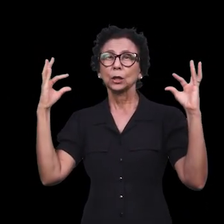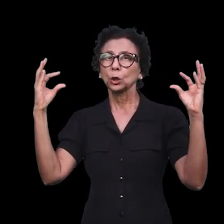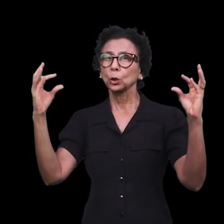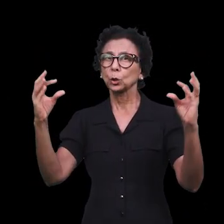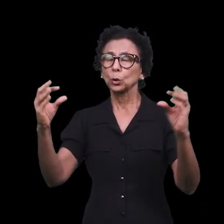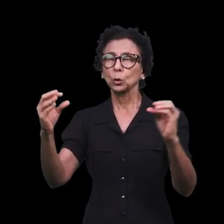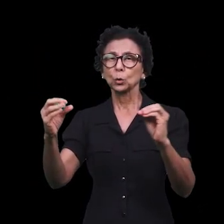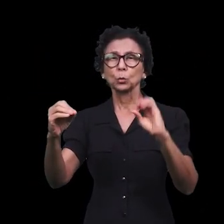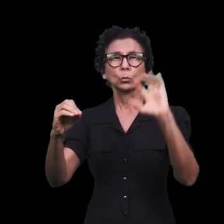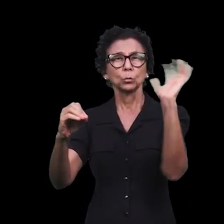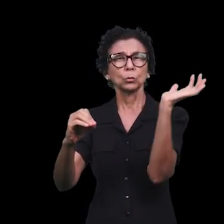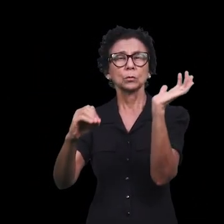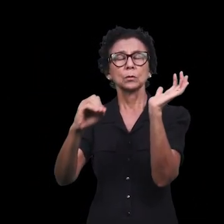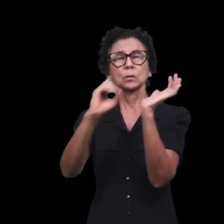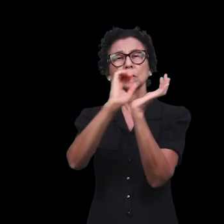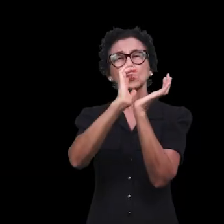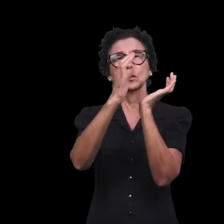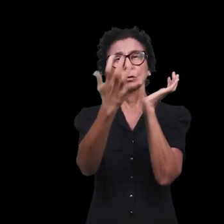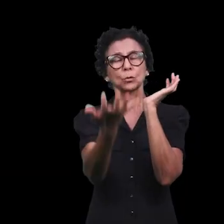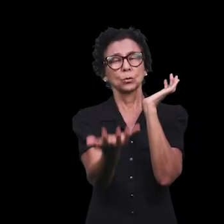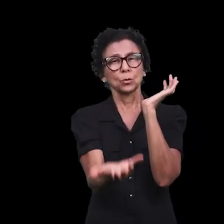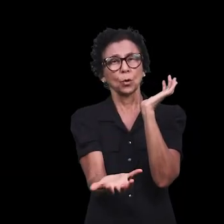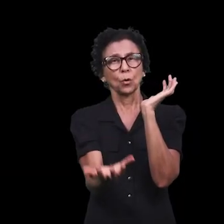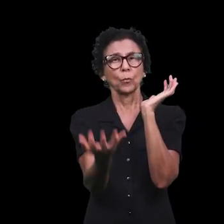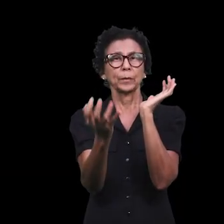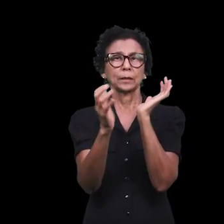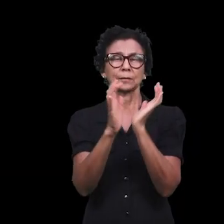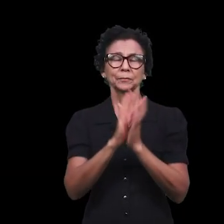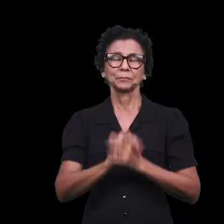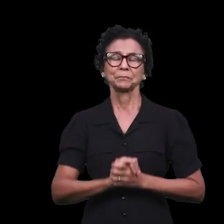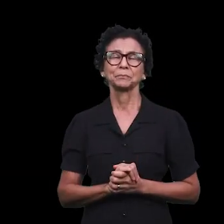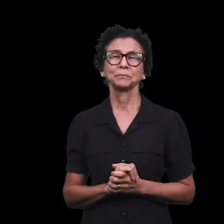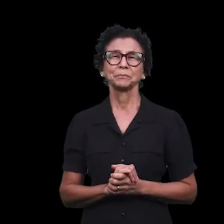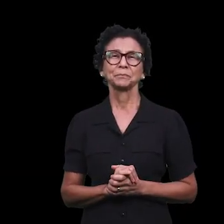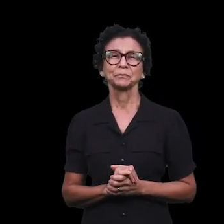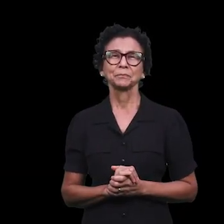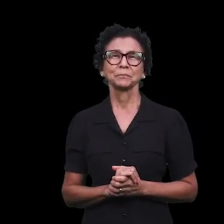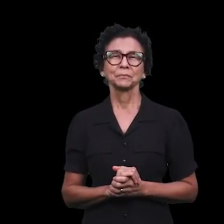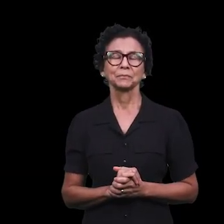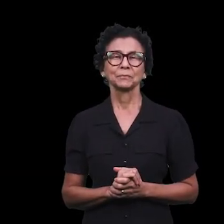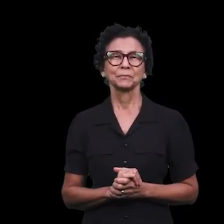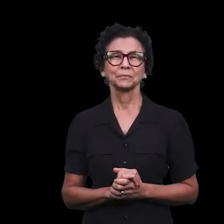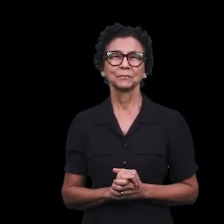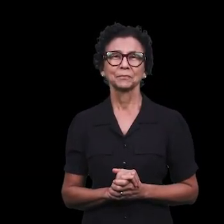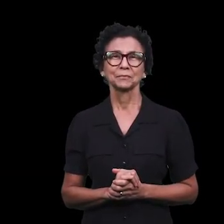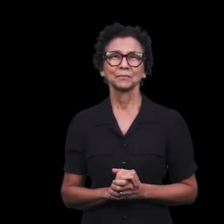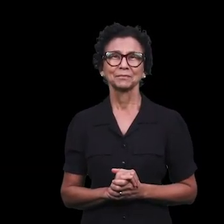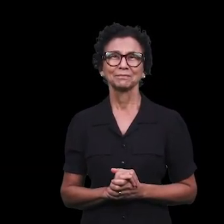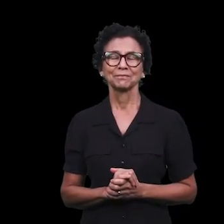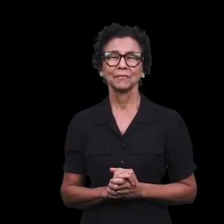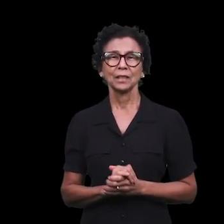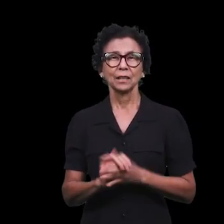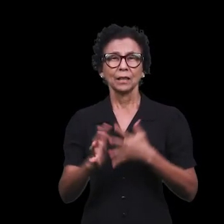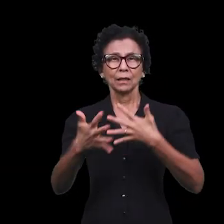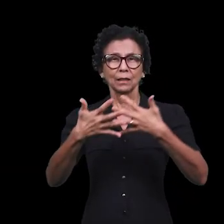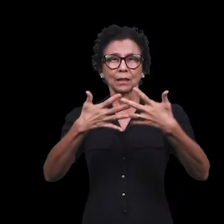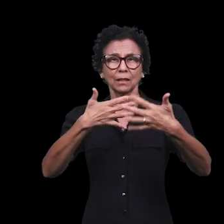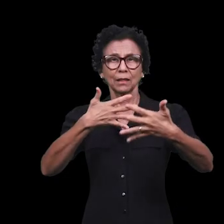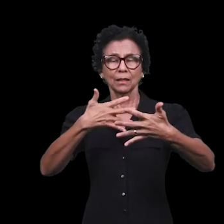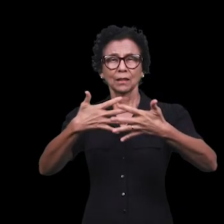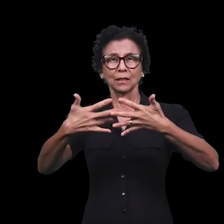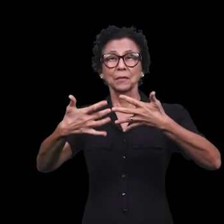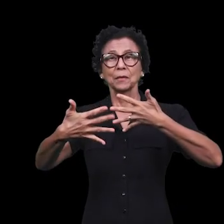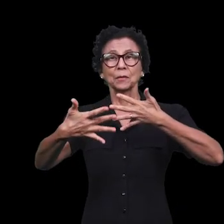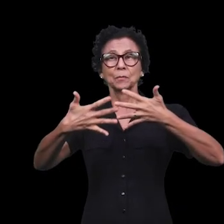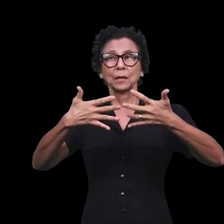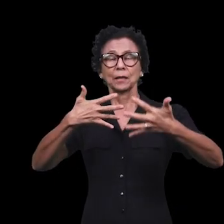parte que é sombra mesmo. Não passa nada, né? Vamos colocar o translúcido agora, ó. Translúcido e transparente